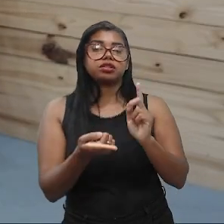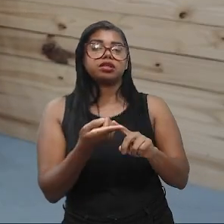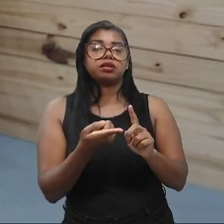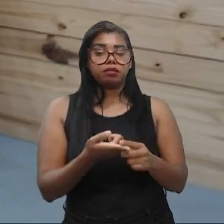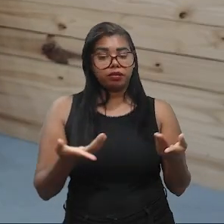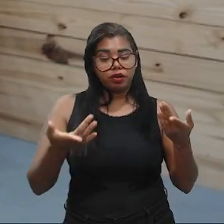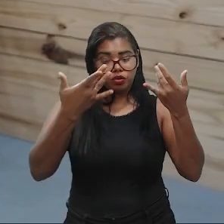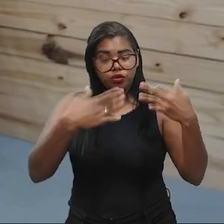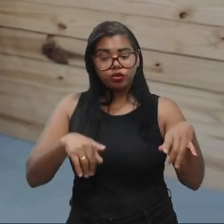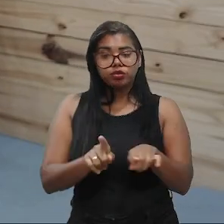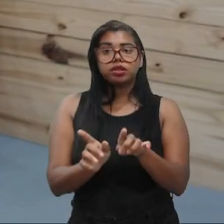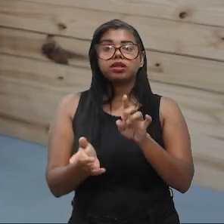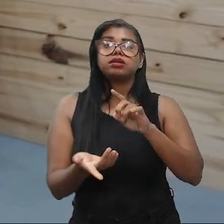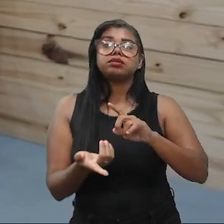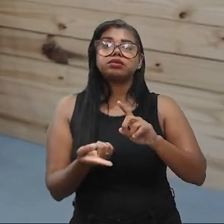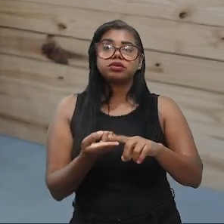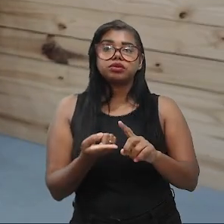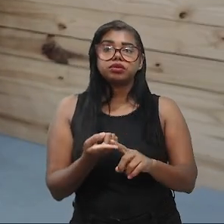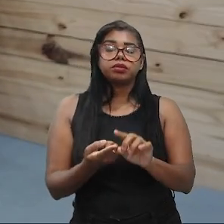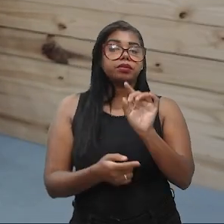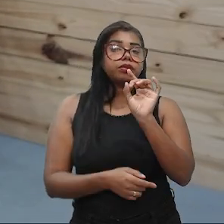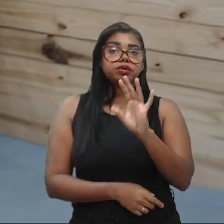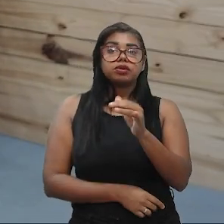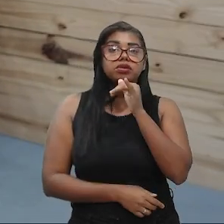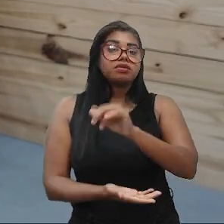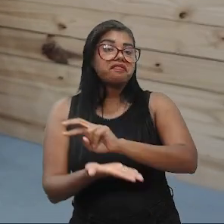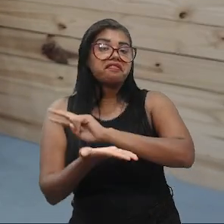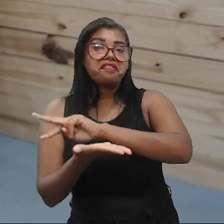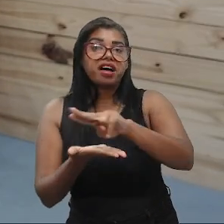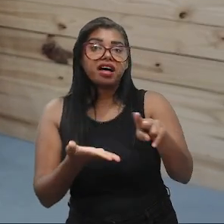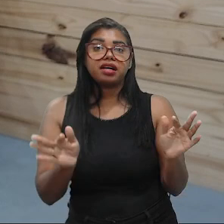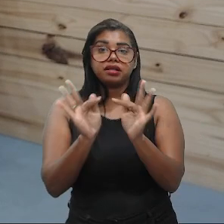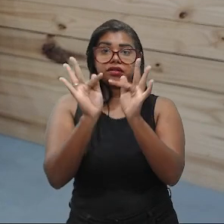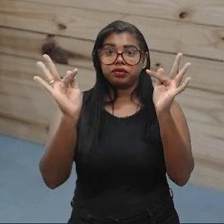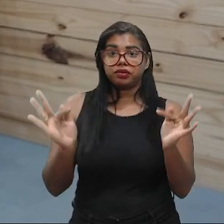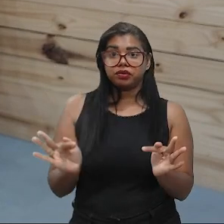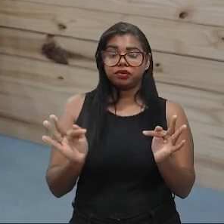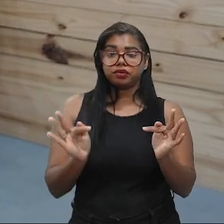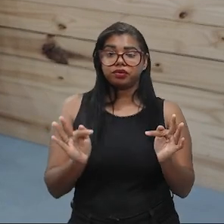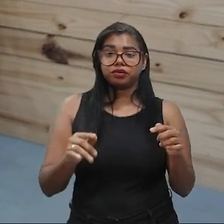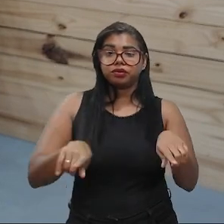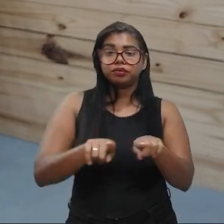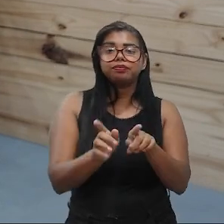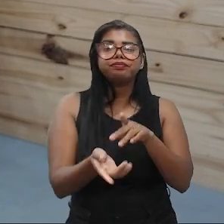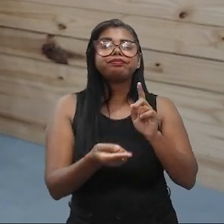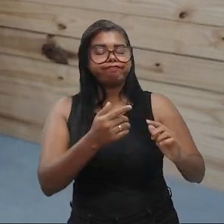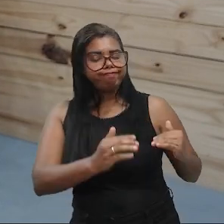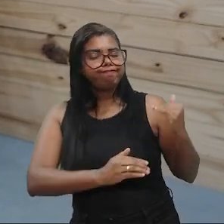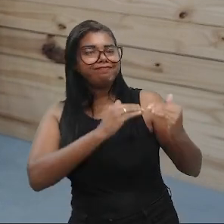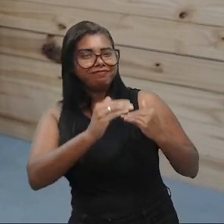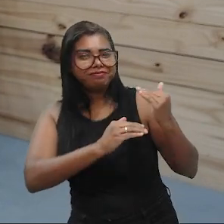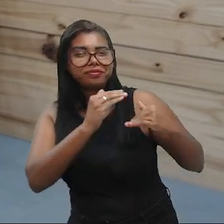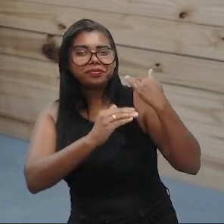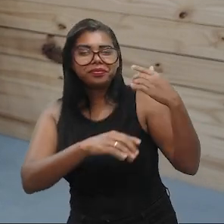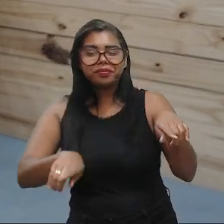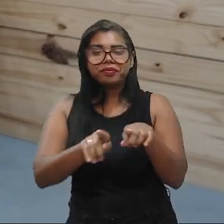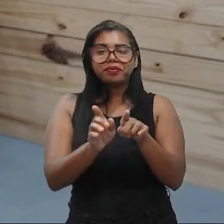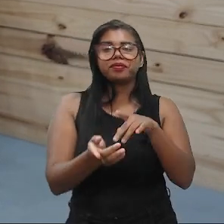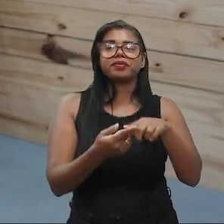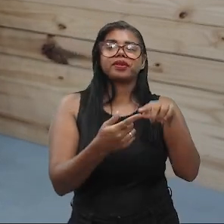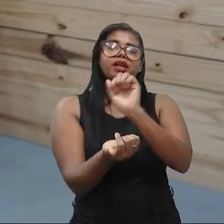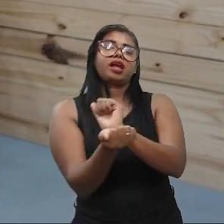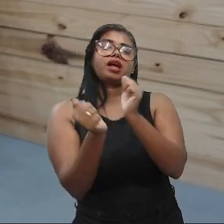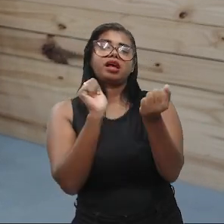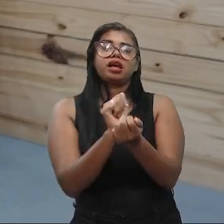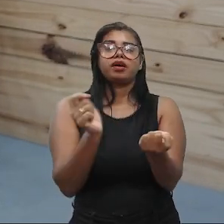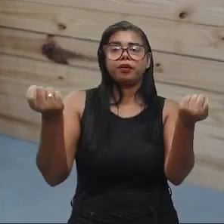militamos. Então ele tem aí, por si só, várias funções e atividades em que ele pode desenvolver as suas habilidades